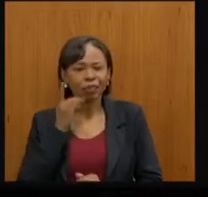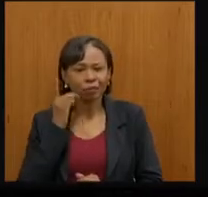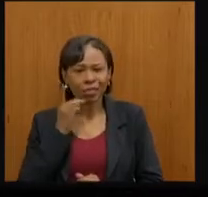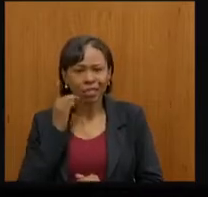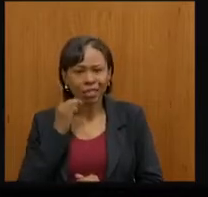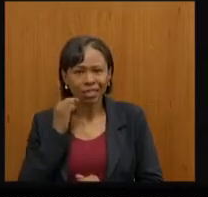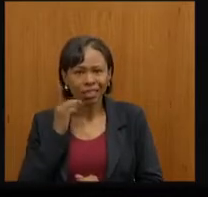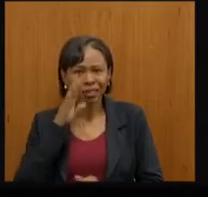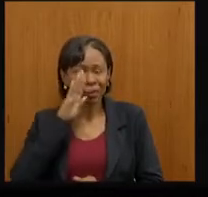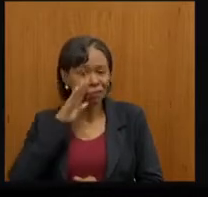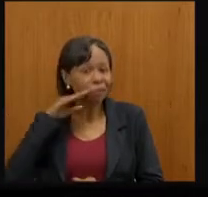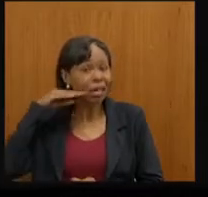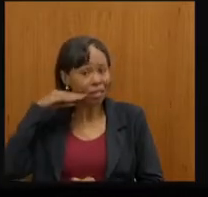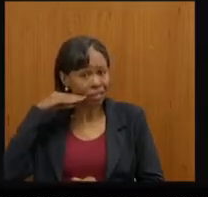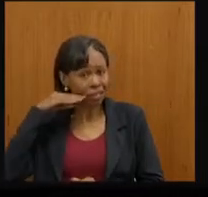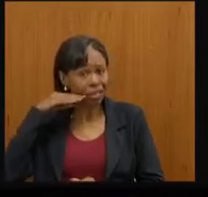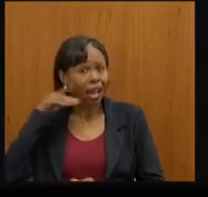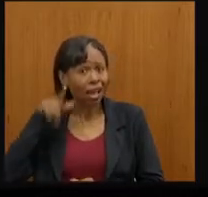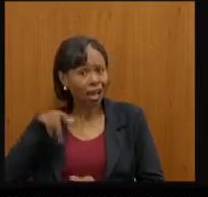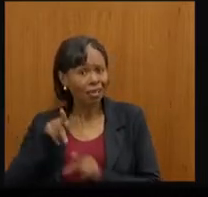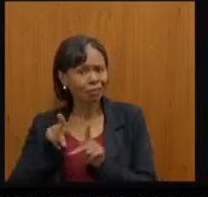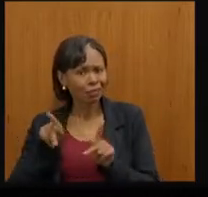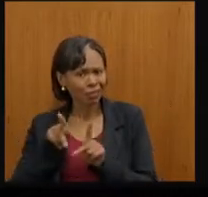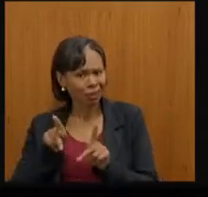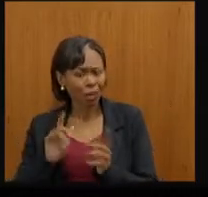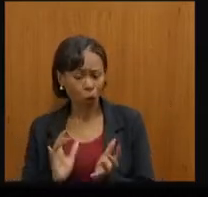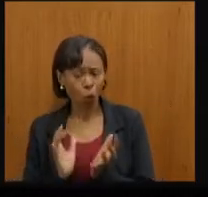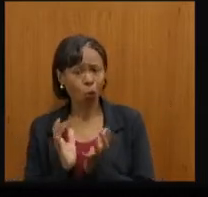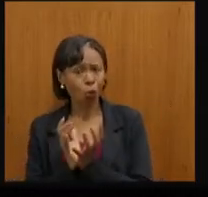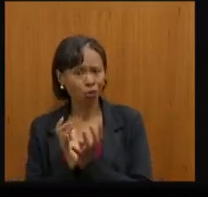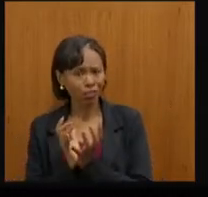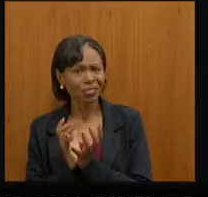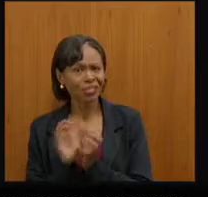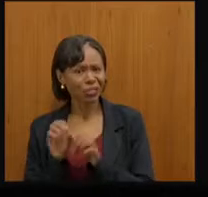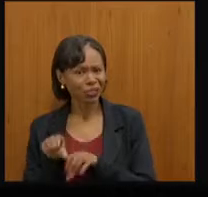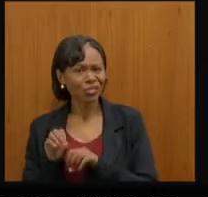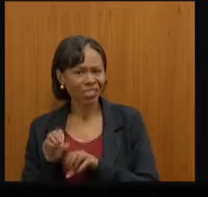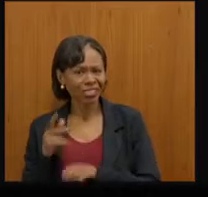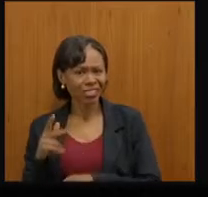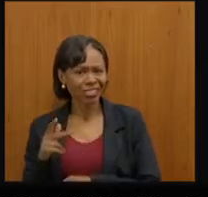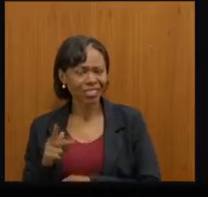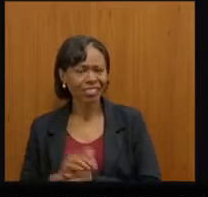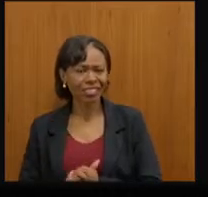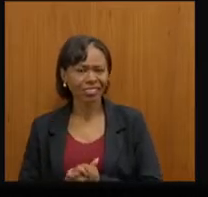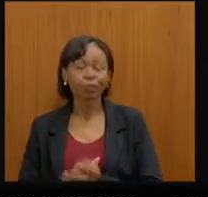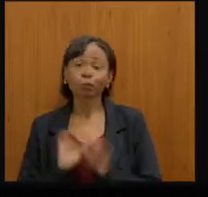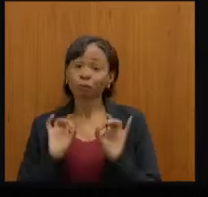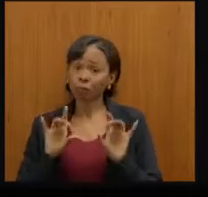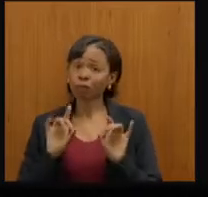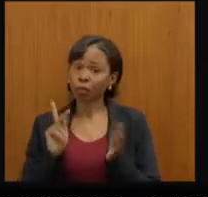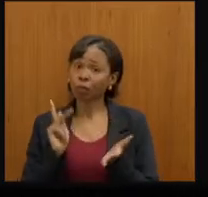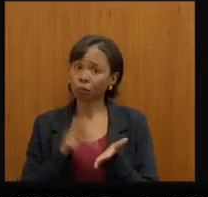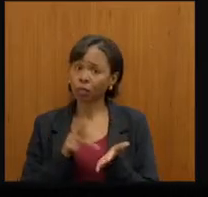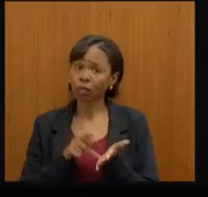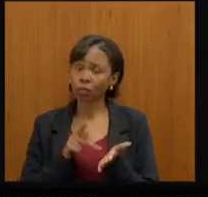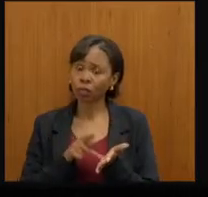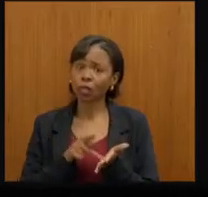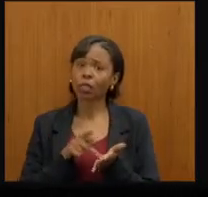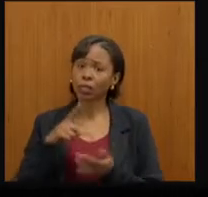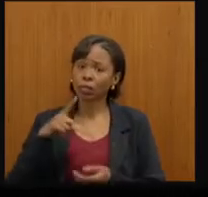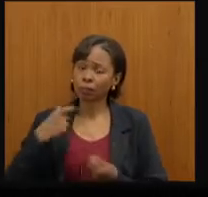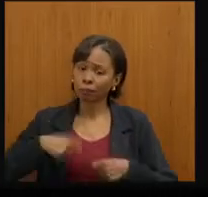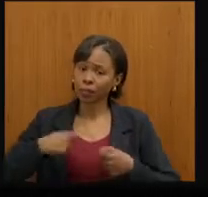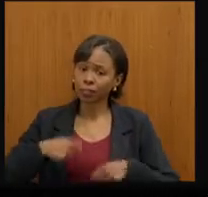de Educação professora e acha tencial mesmo e projetos que levem